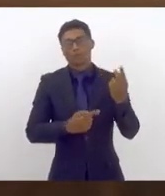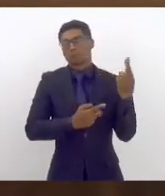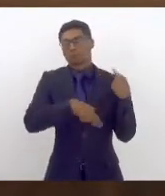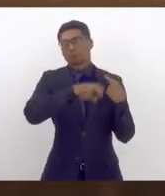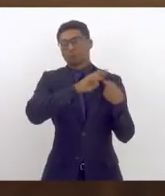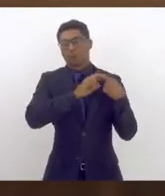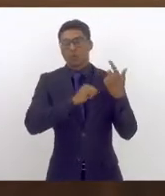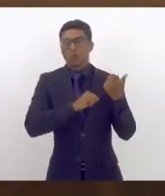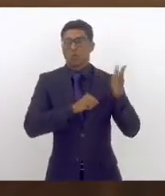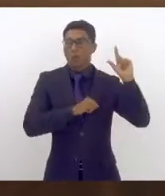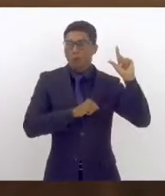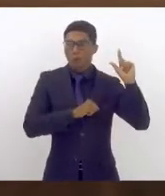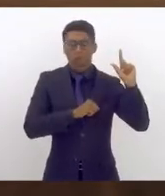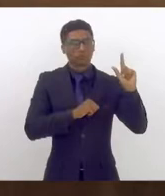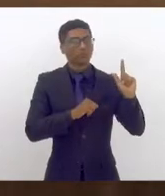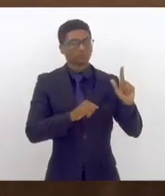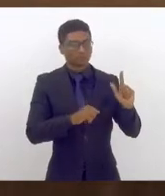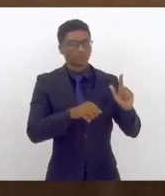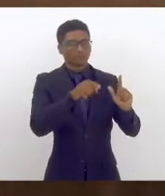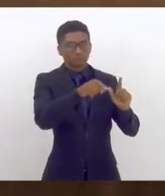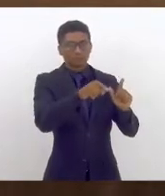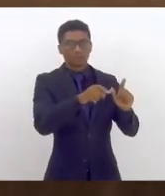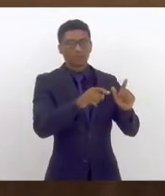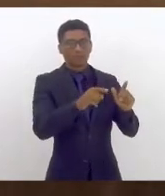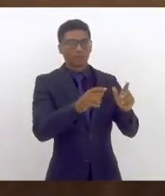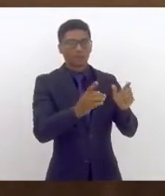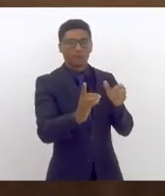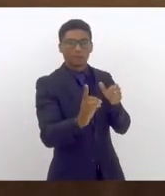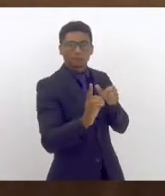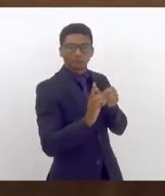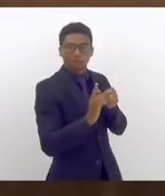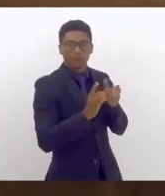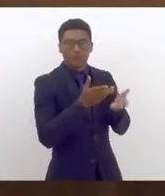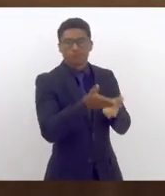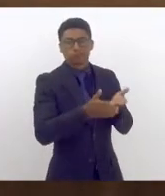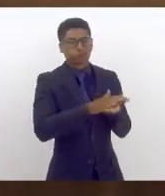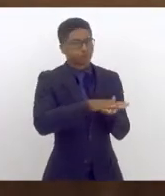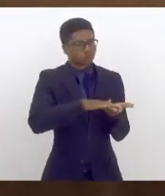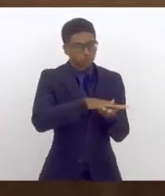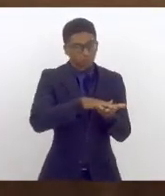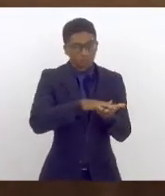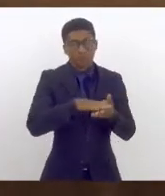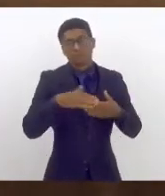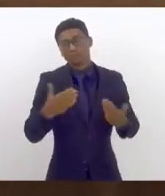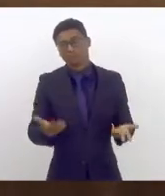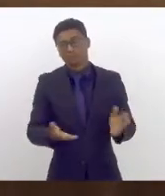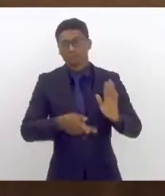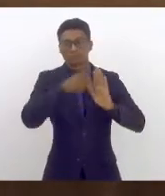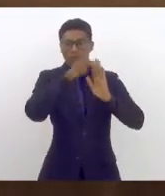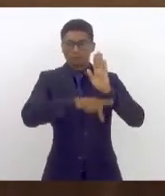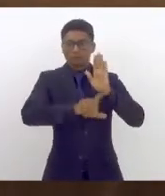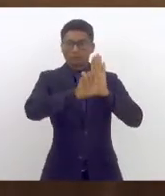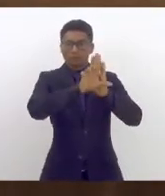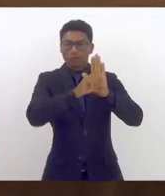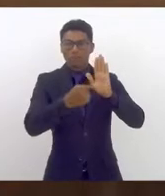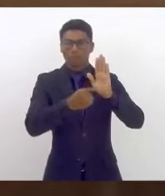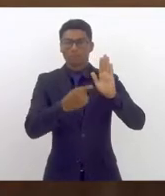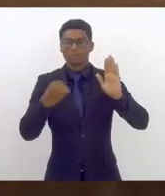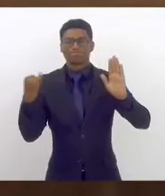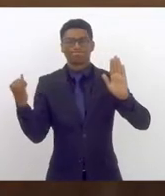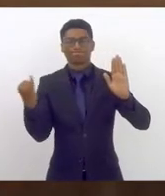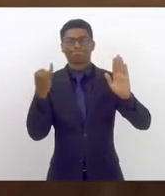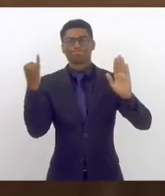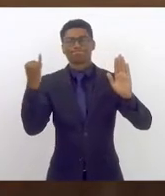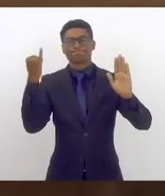mais a guarda né dessas crianças então o projeto é bastante relevante